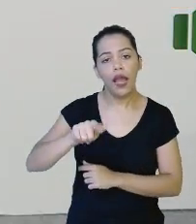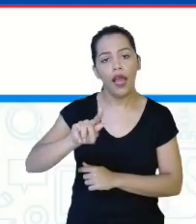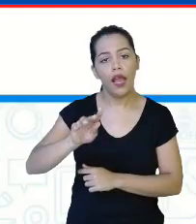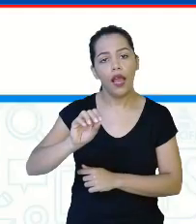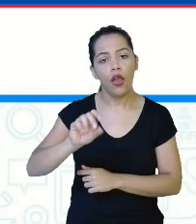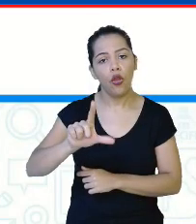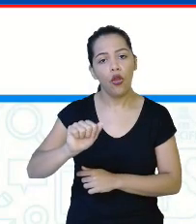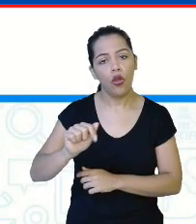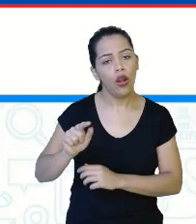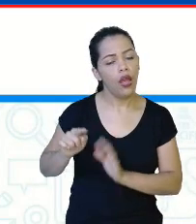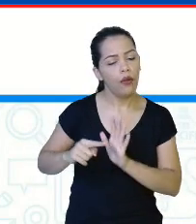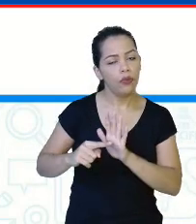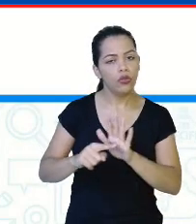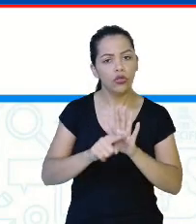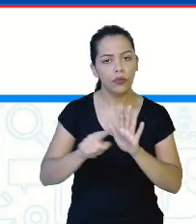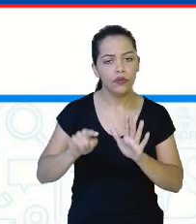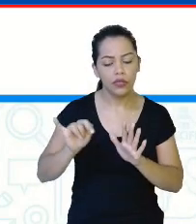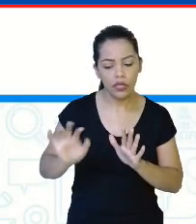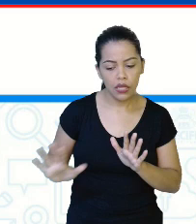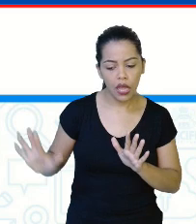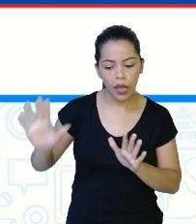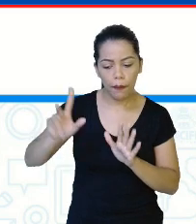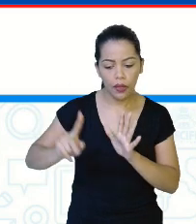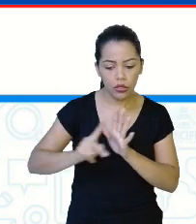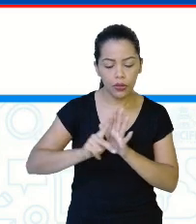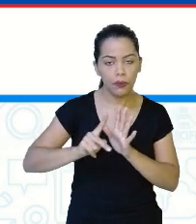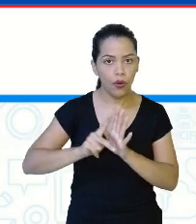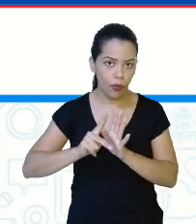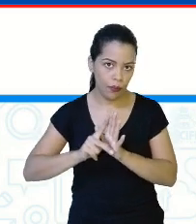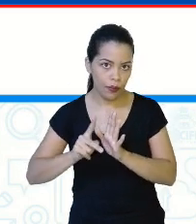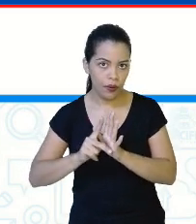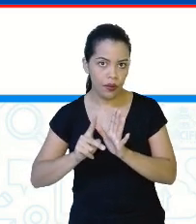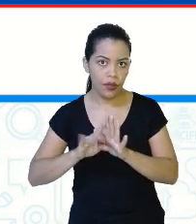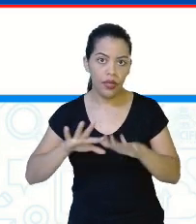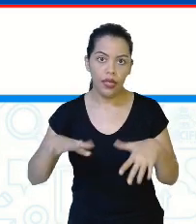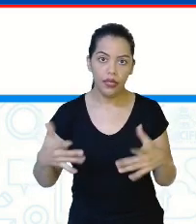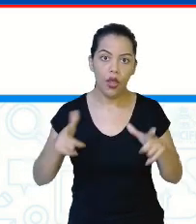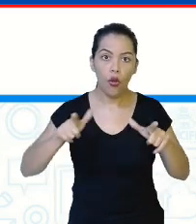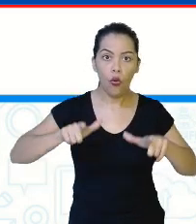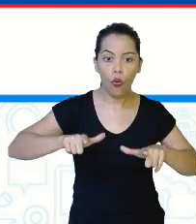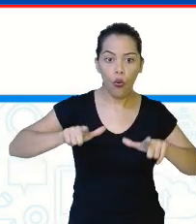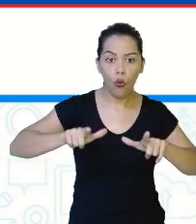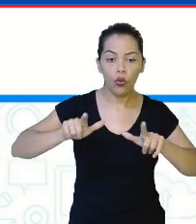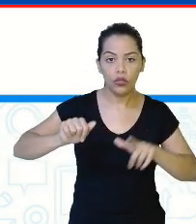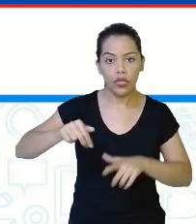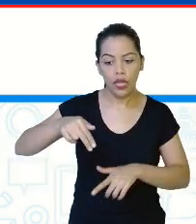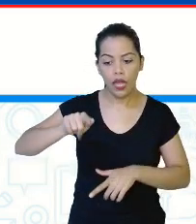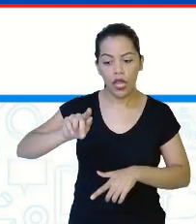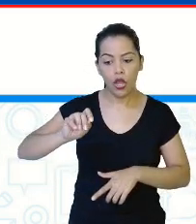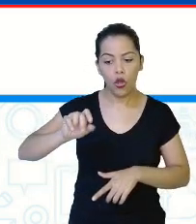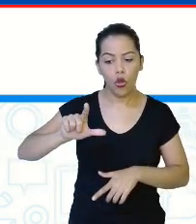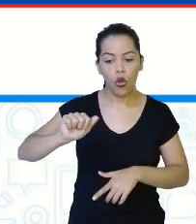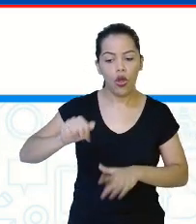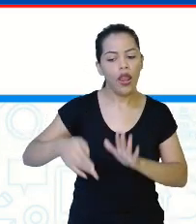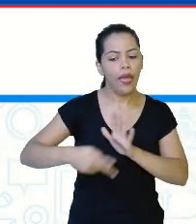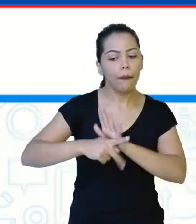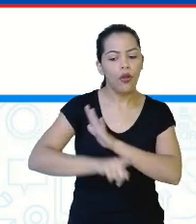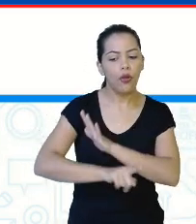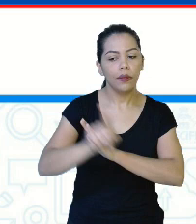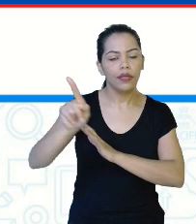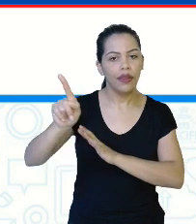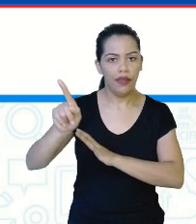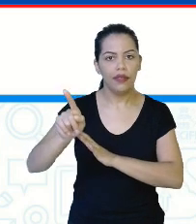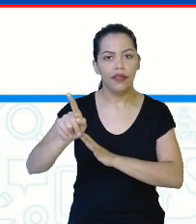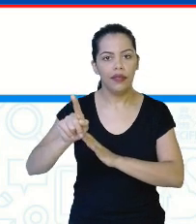o mapa da África e onde fica localizado esse país, Angola. Então, esta palavra quilombo é originária